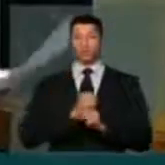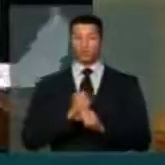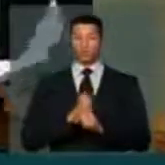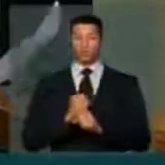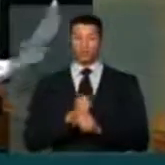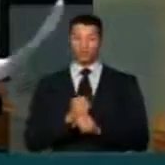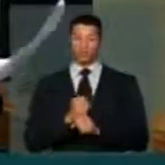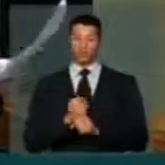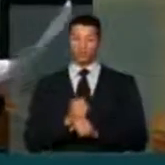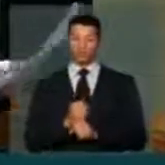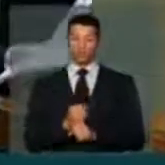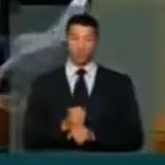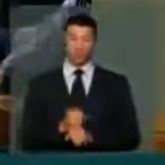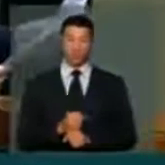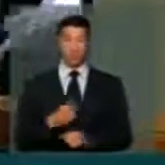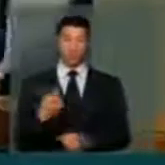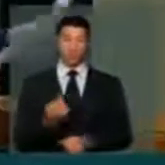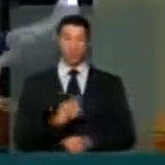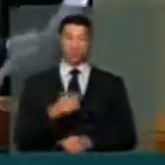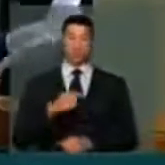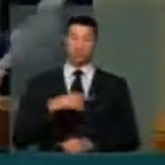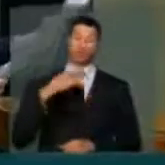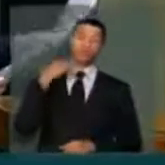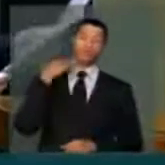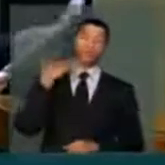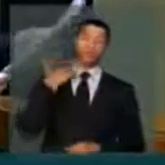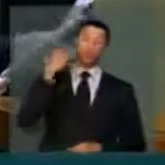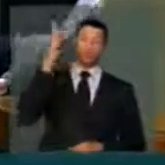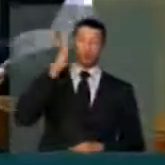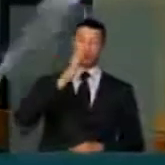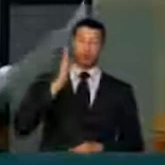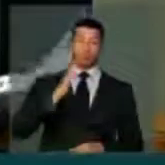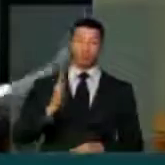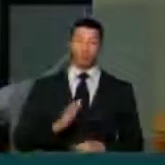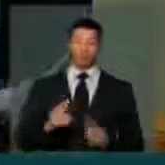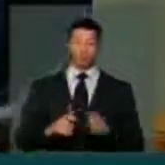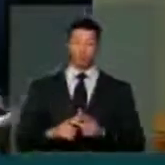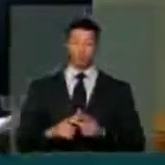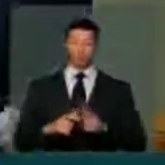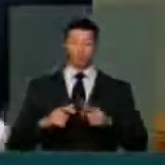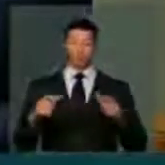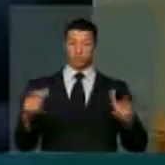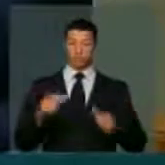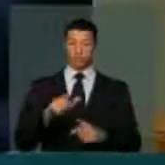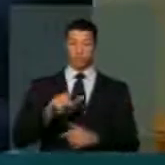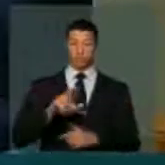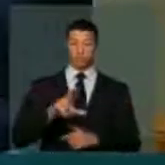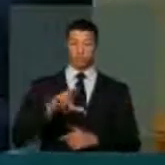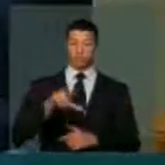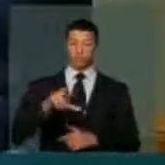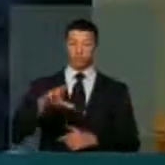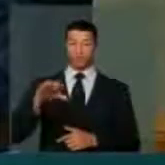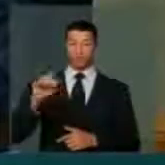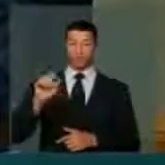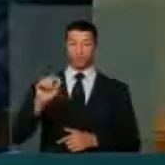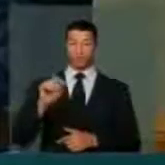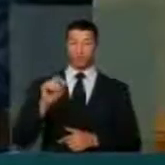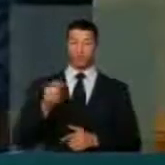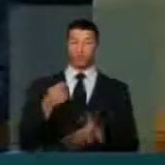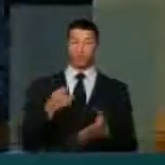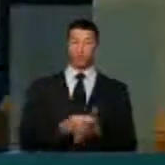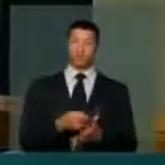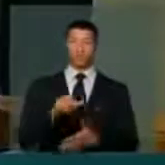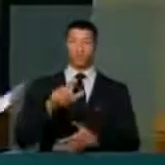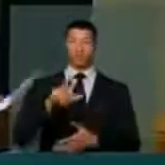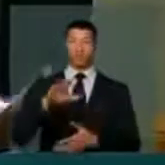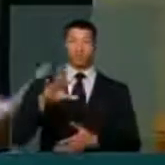que maravilha, presidente. Nós temos os bancos aqui no Brasil aumentando os lucros. E quem é que paga